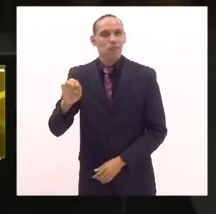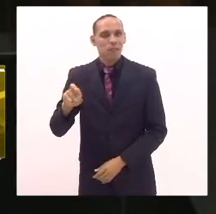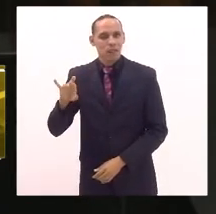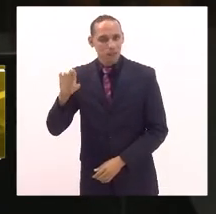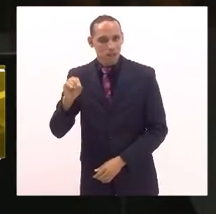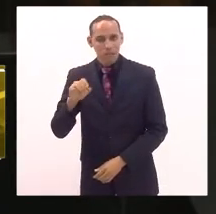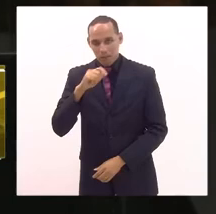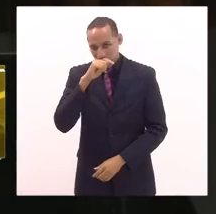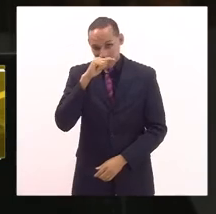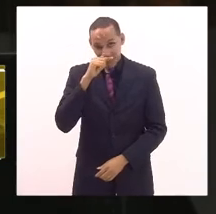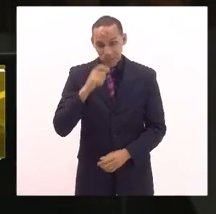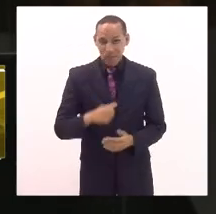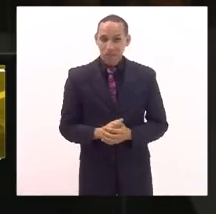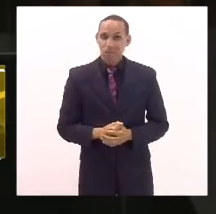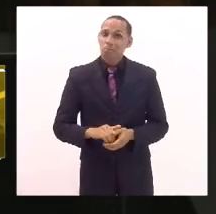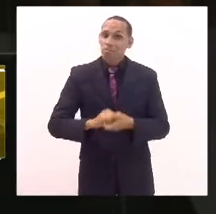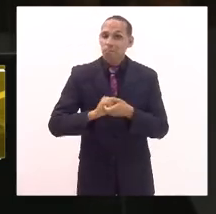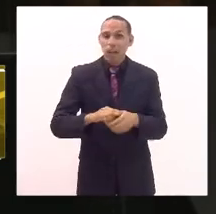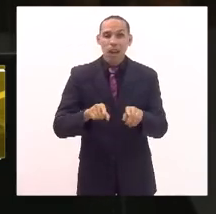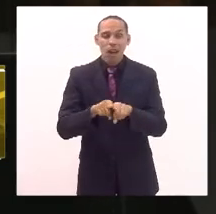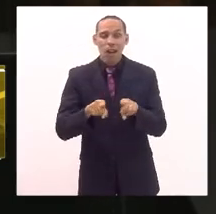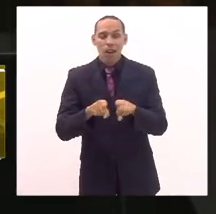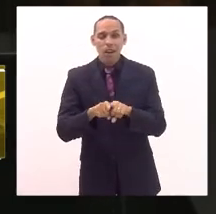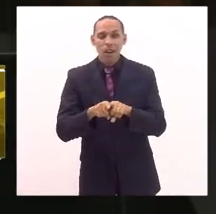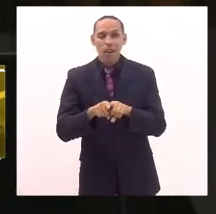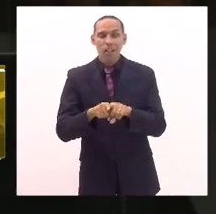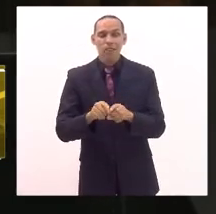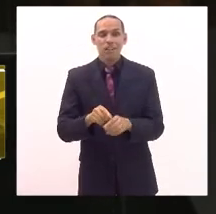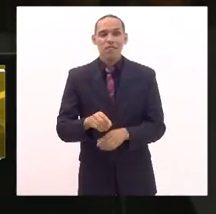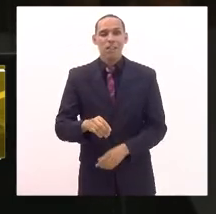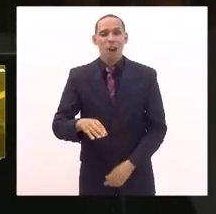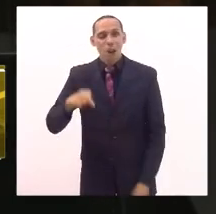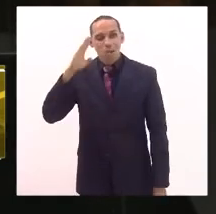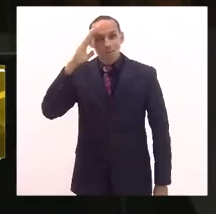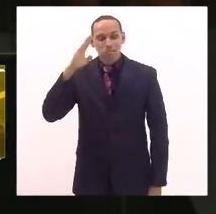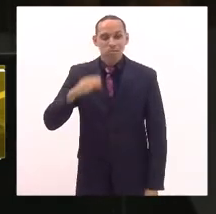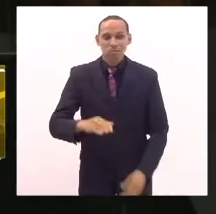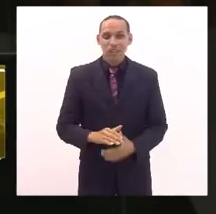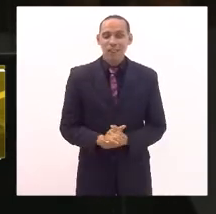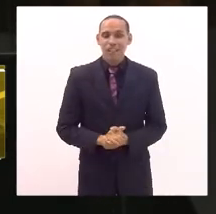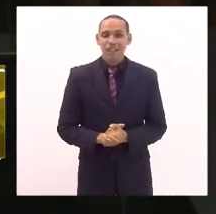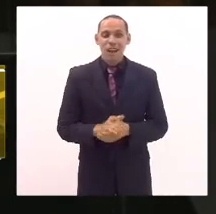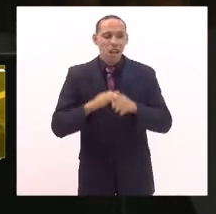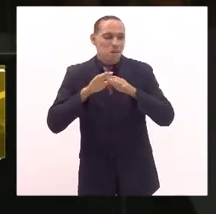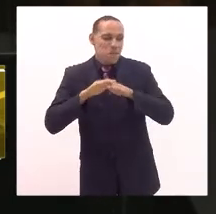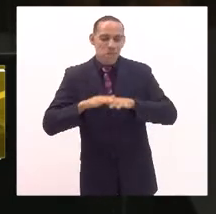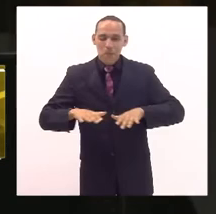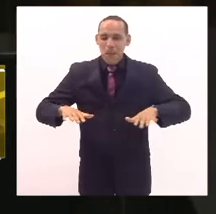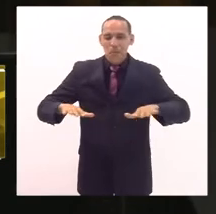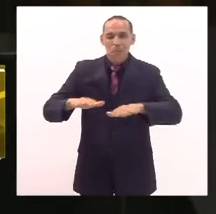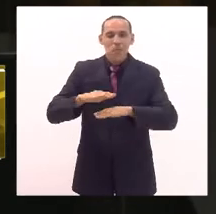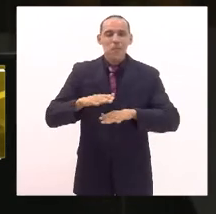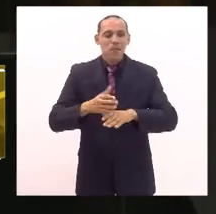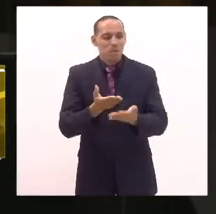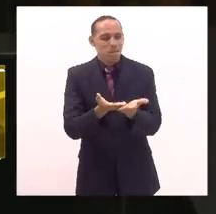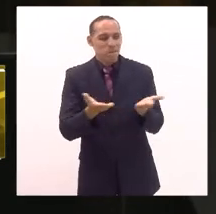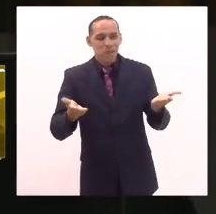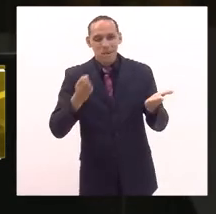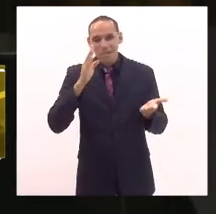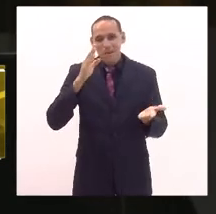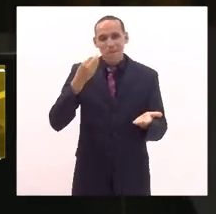E cumprimentando o nosso, saudando o nosso comandante, eu saúdo todos os nossos oficiais aqui